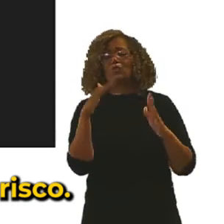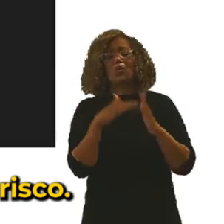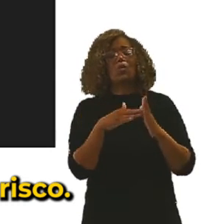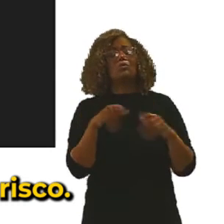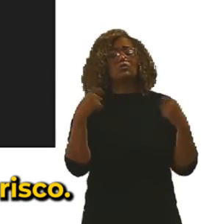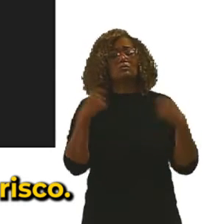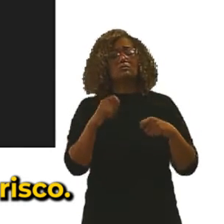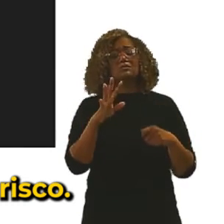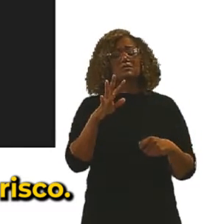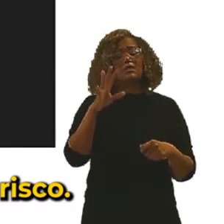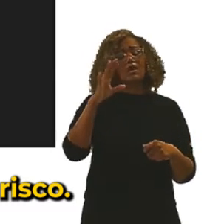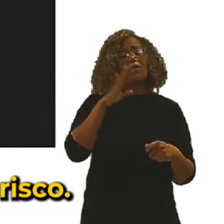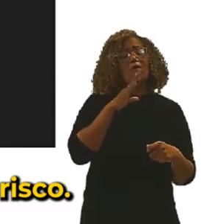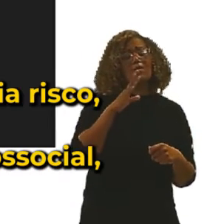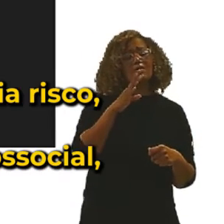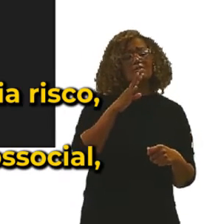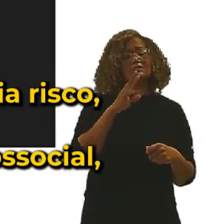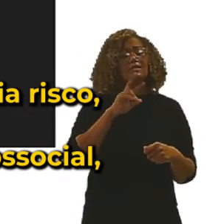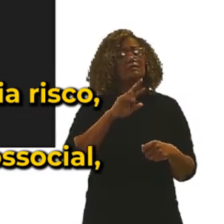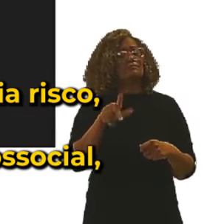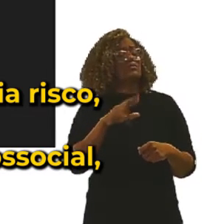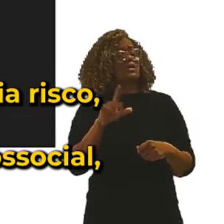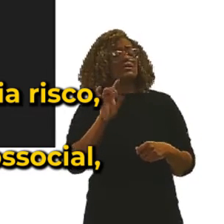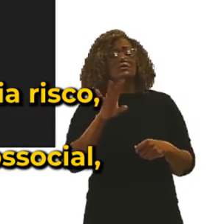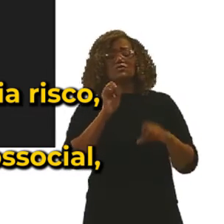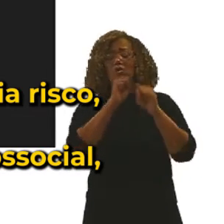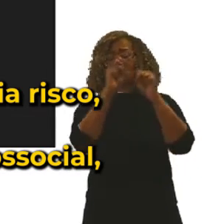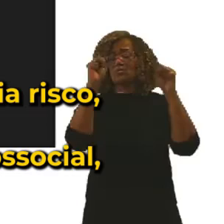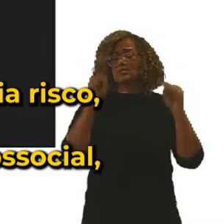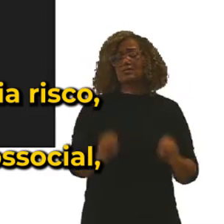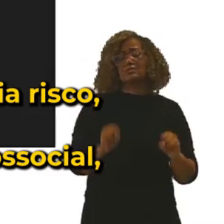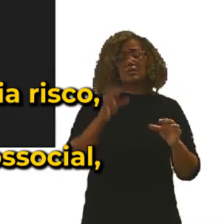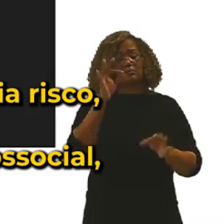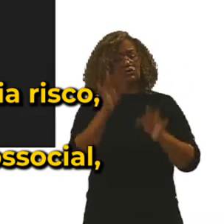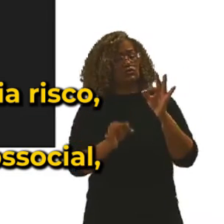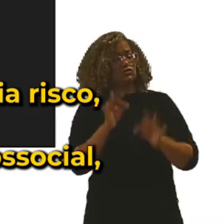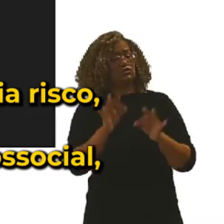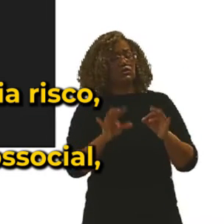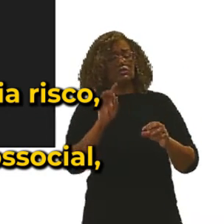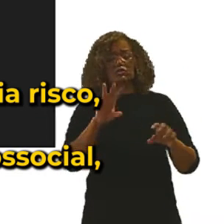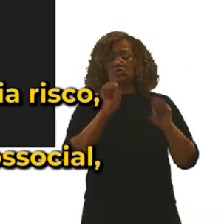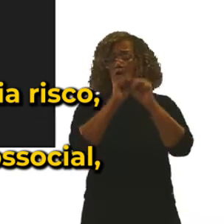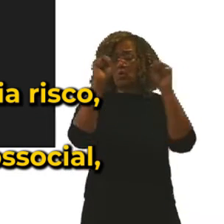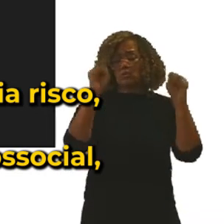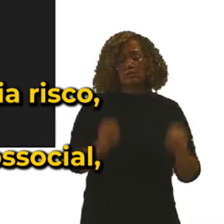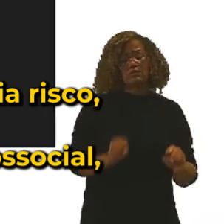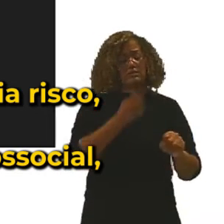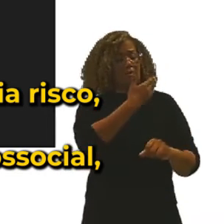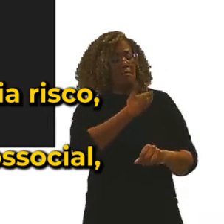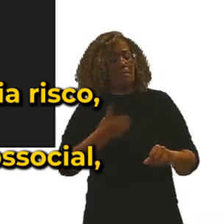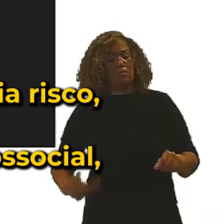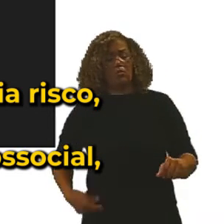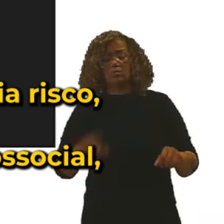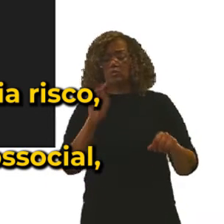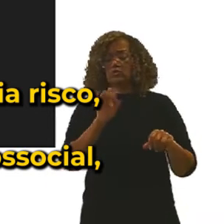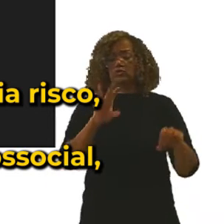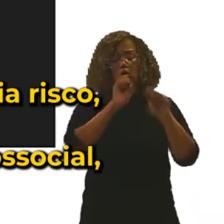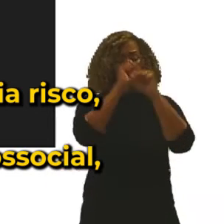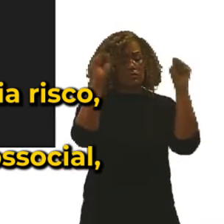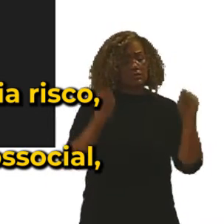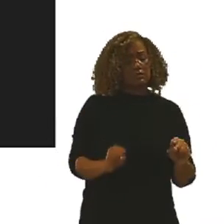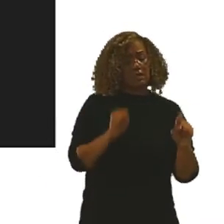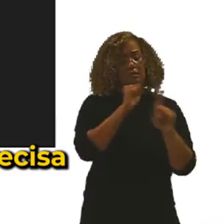só o sistema de justiça avalia risco, não só o sistema de segurança pública avalia risco, não só a rede de proteção, atendimento psicossocial, o